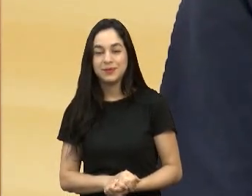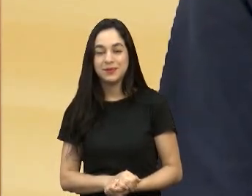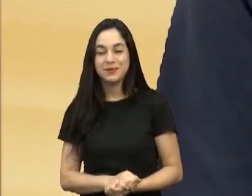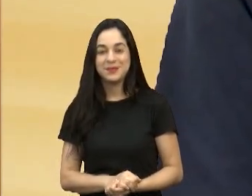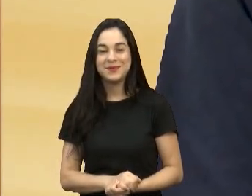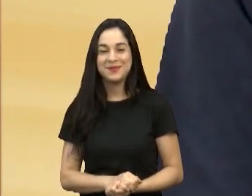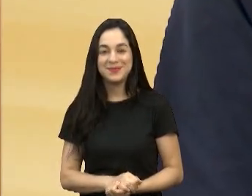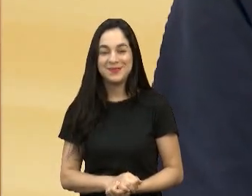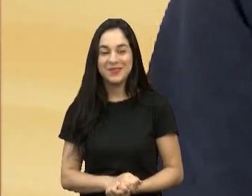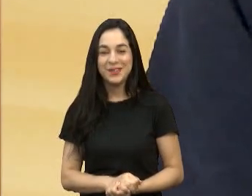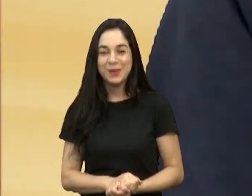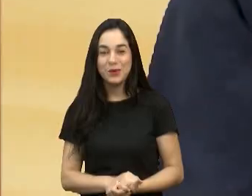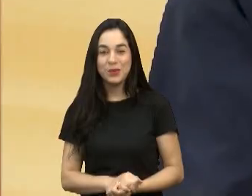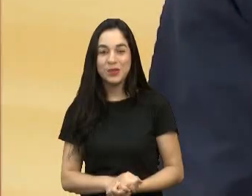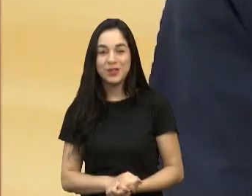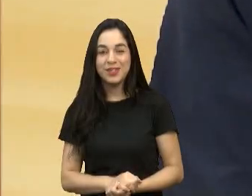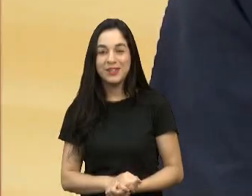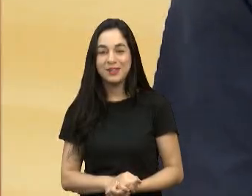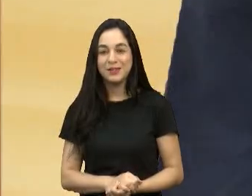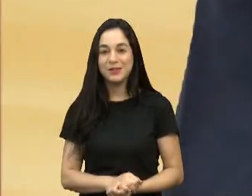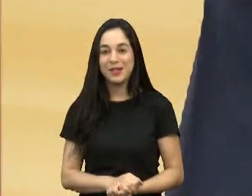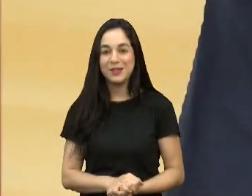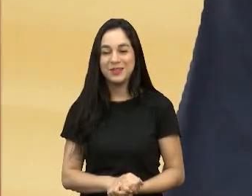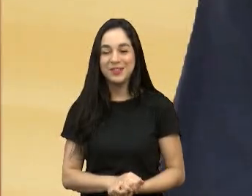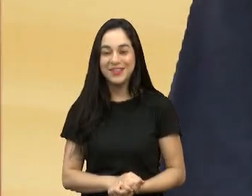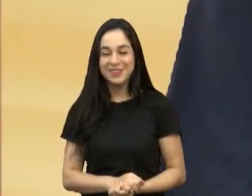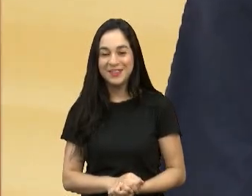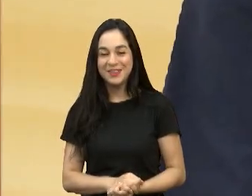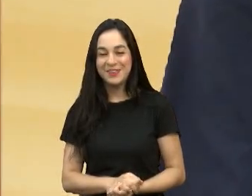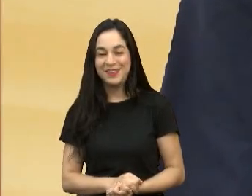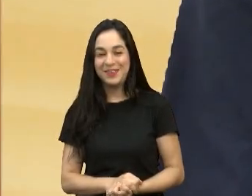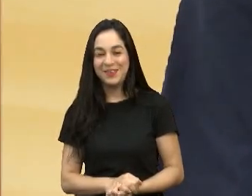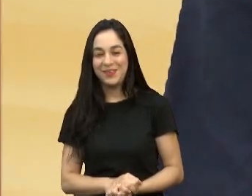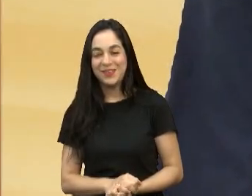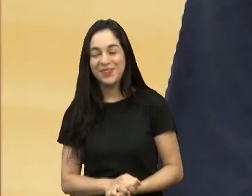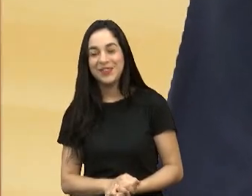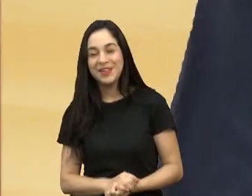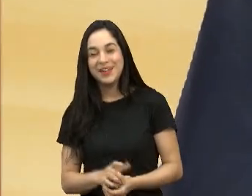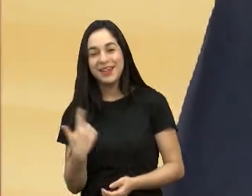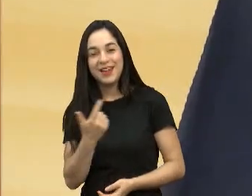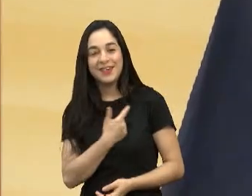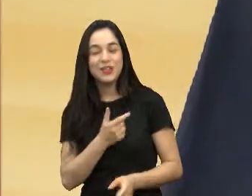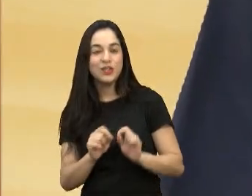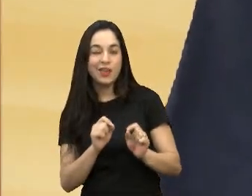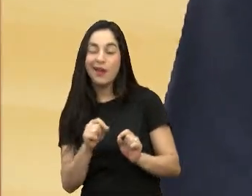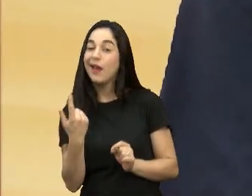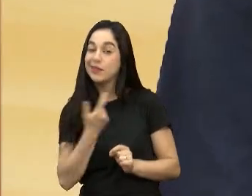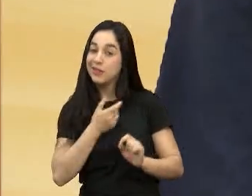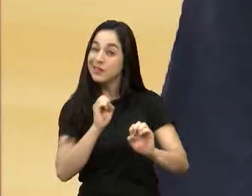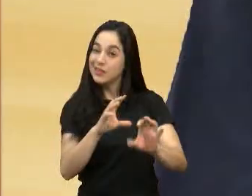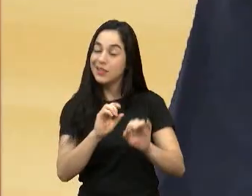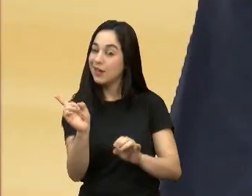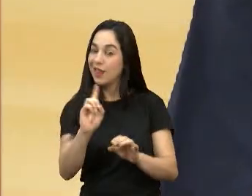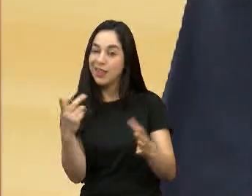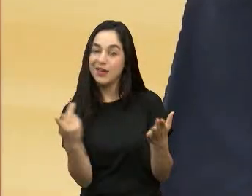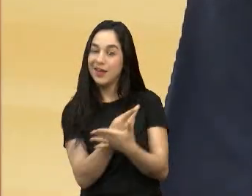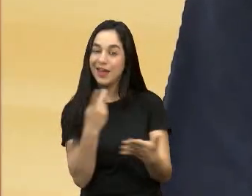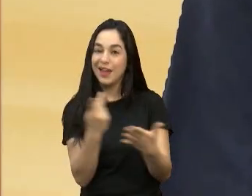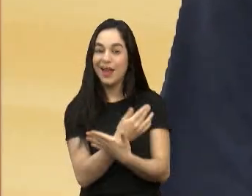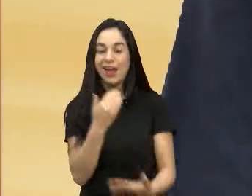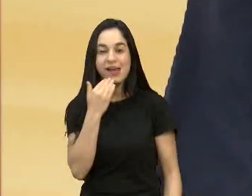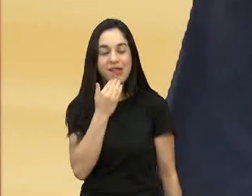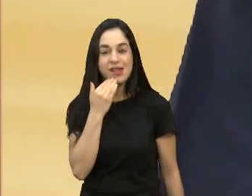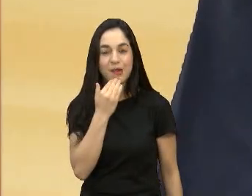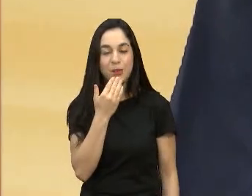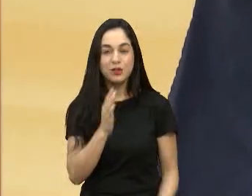rap, né? O rap me ensinou muitas coisas, o rap me mostrou o caminho, a não seguir o caminho errado, né? Não cai naquele caminho